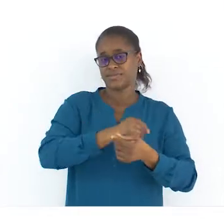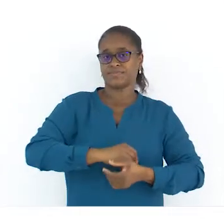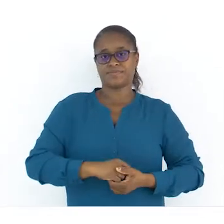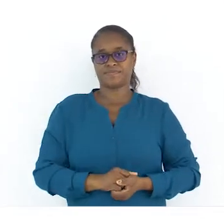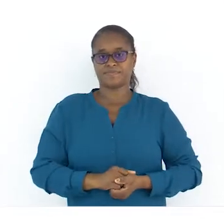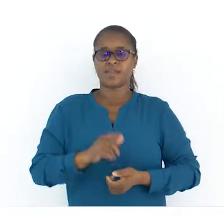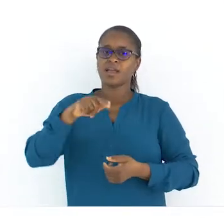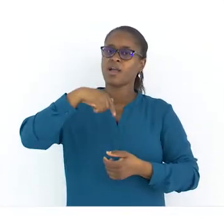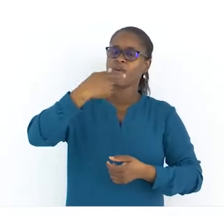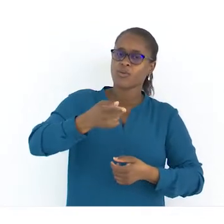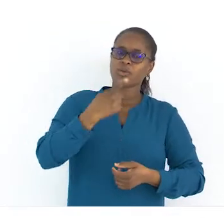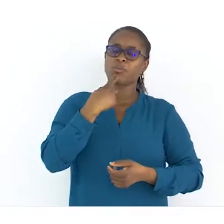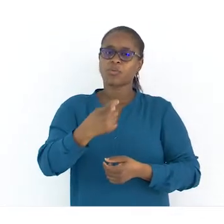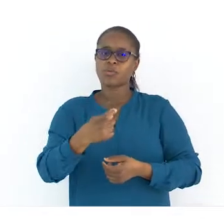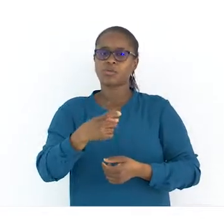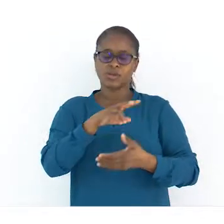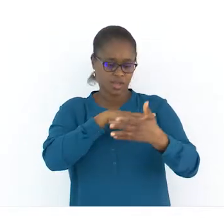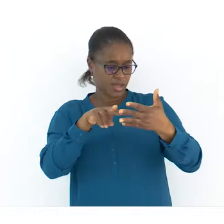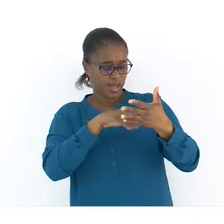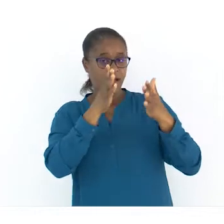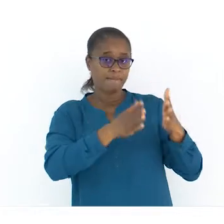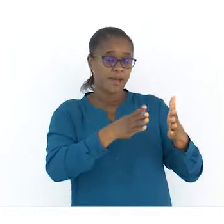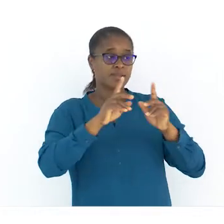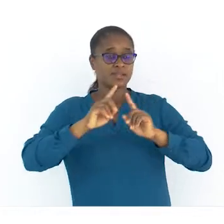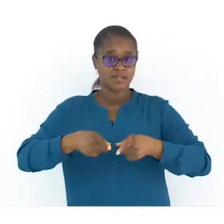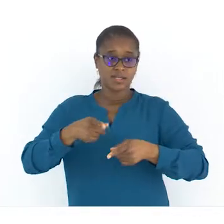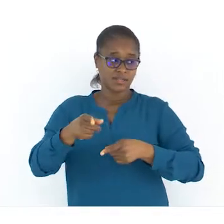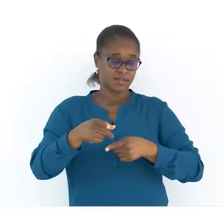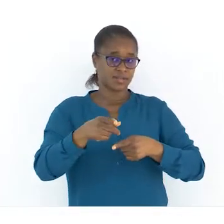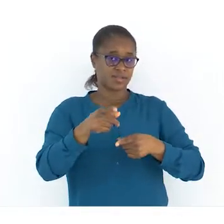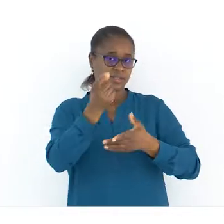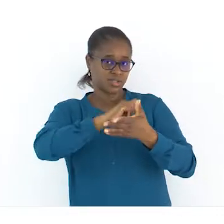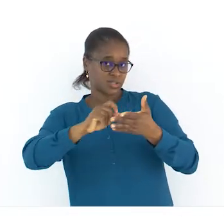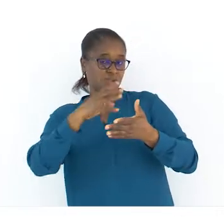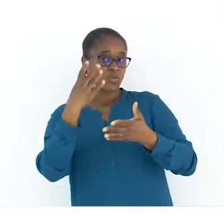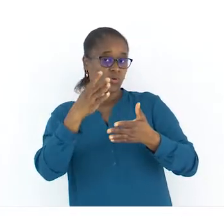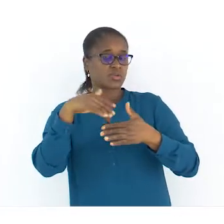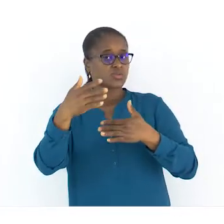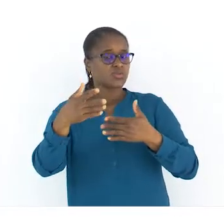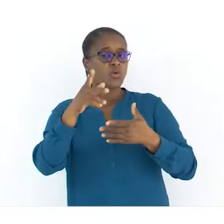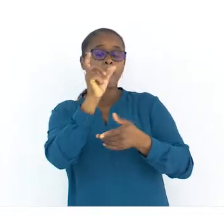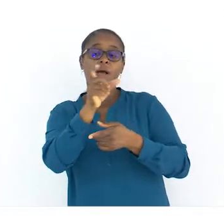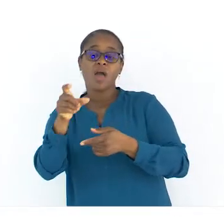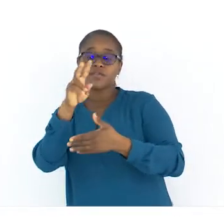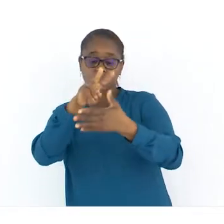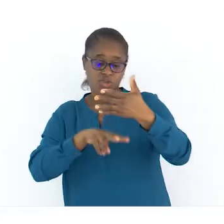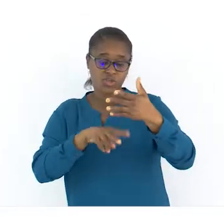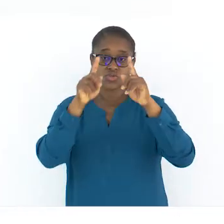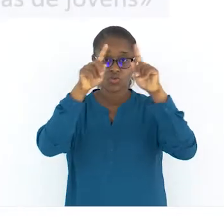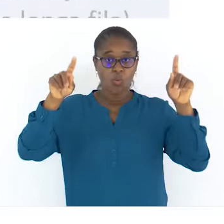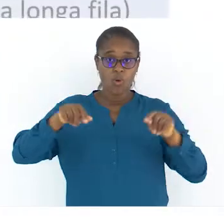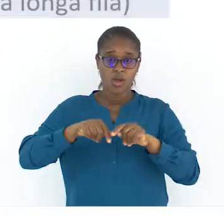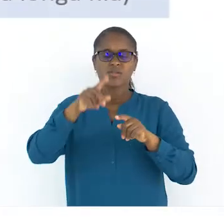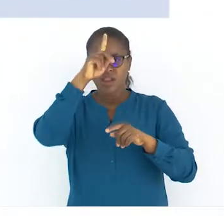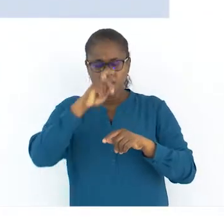si. A outra pergunta é: relê a parte inicial desta cena e preenche o quadro seguinte com expressões do texto. Estão a lembrar dos elementos